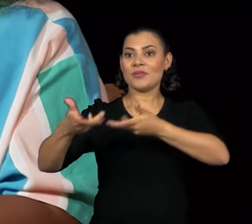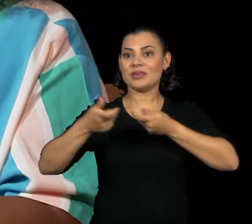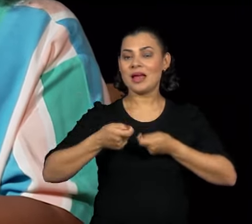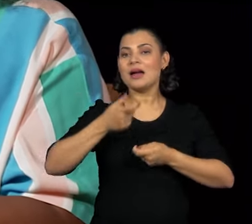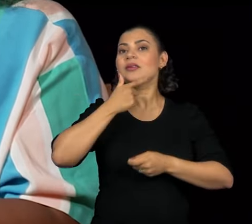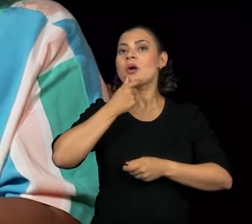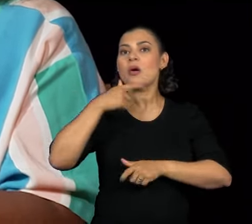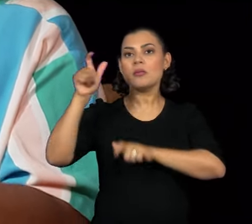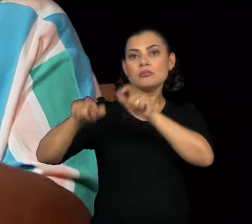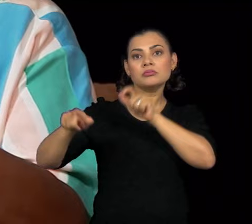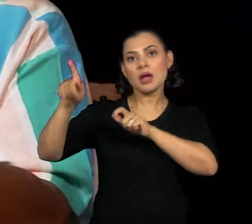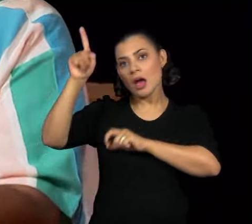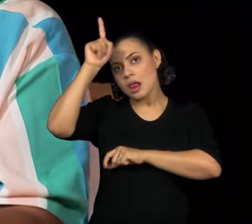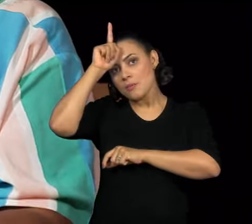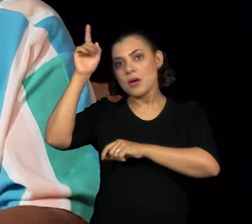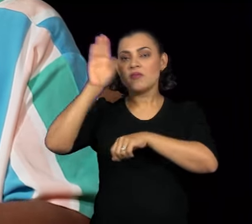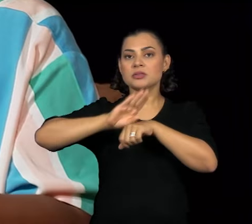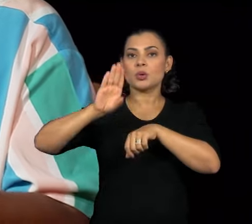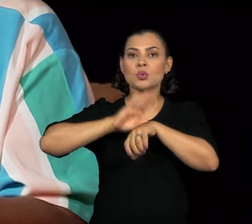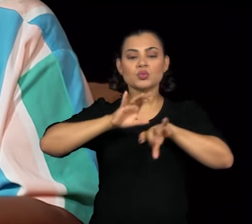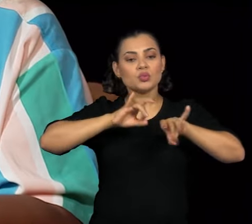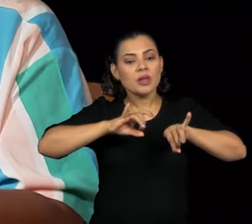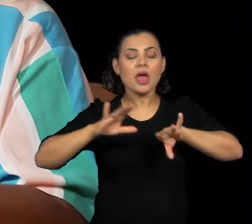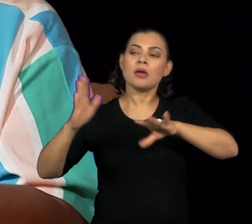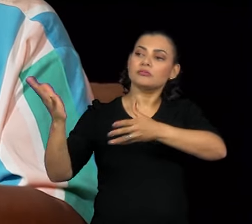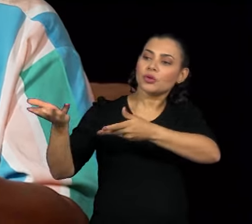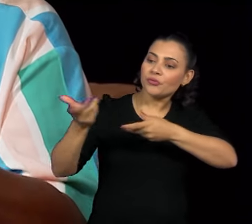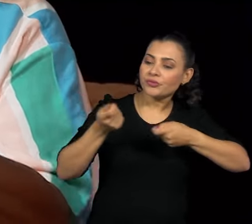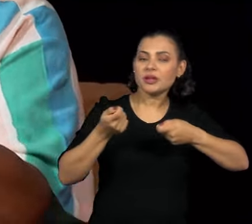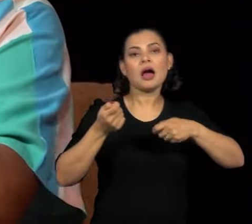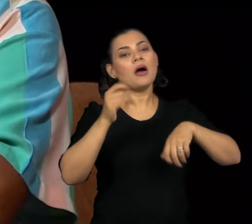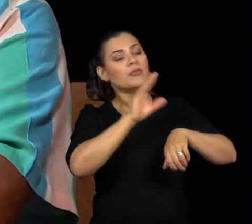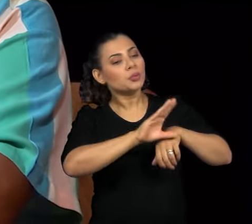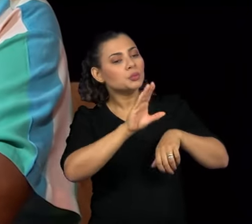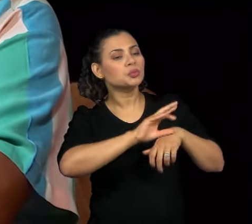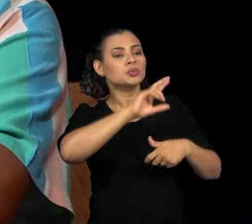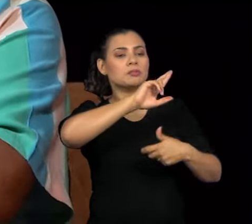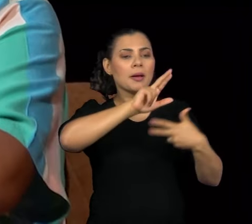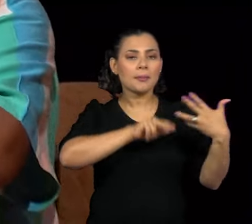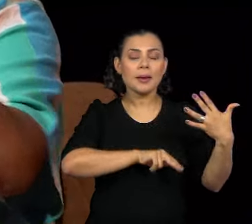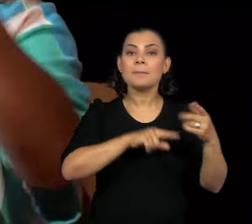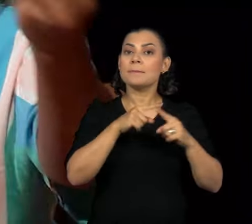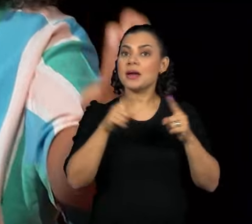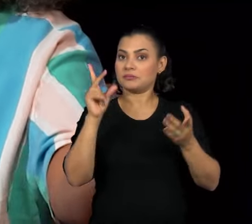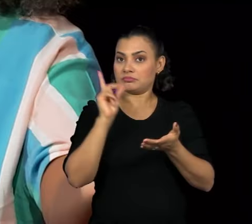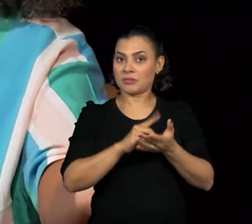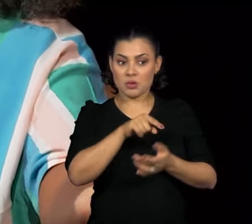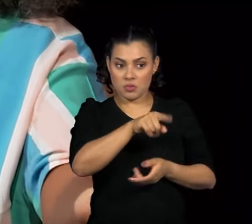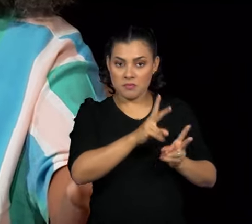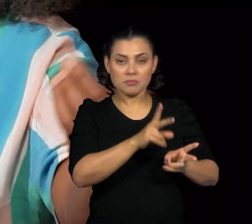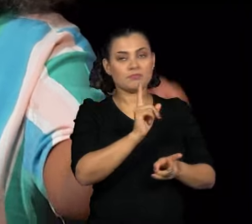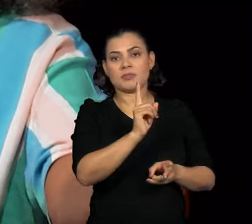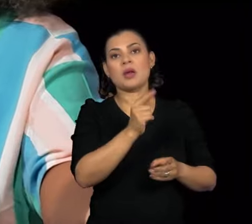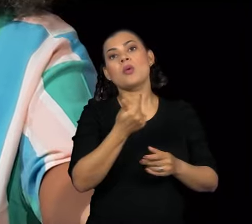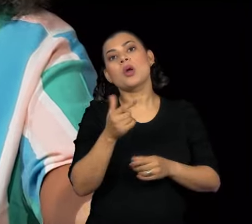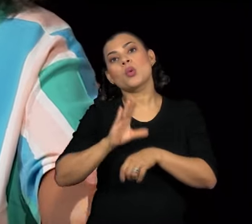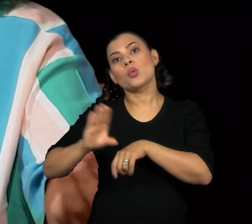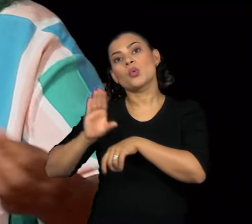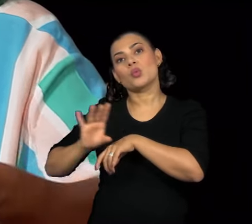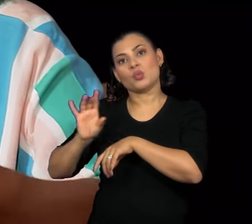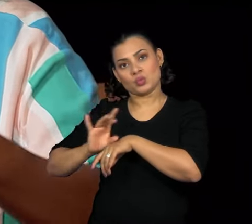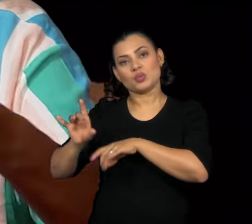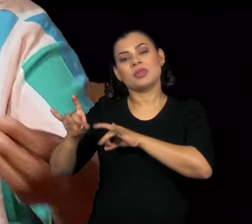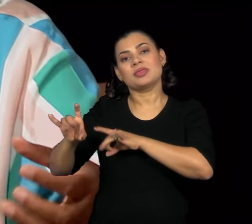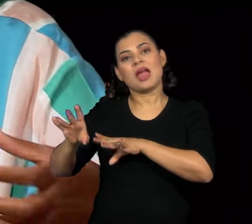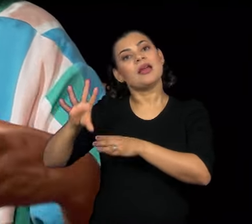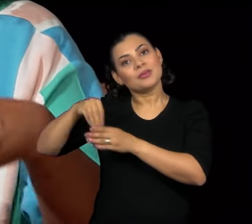homens alemães que vinham para dar cursos técnicos e tal, mas aí eles não davam lá, eles davam no Colégio Técnico Dom Vital